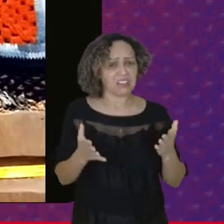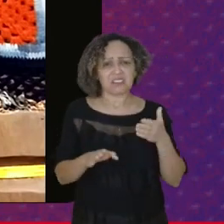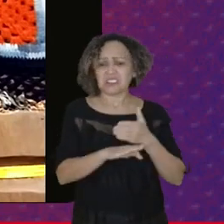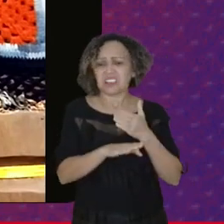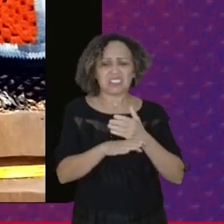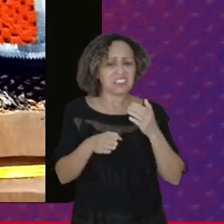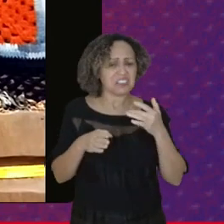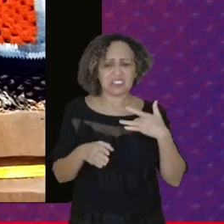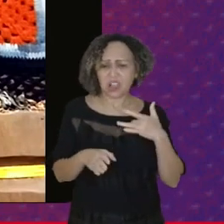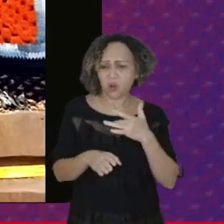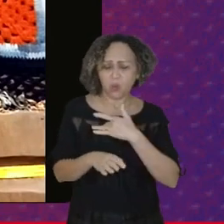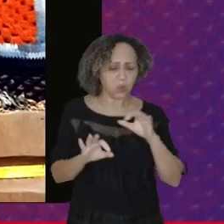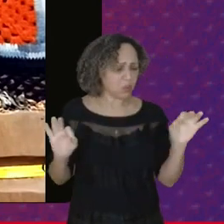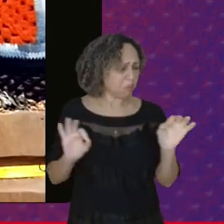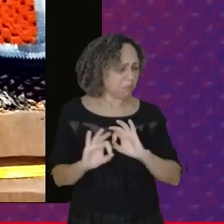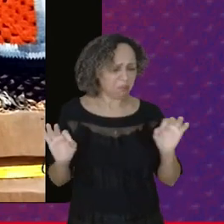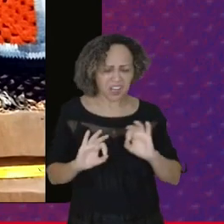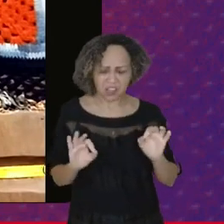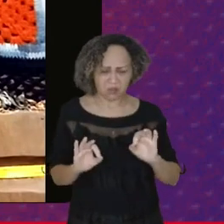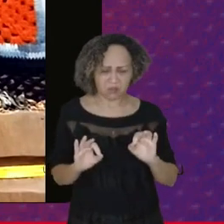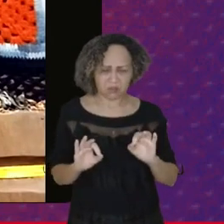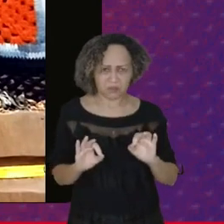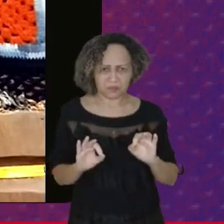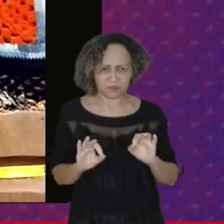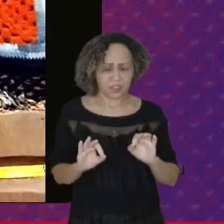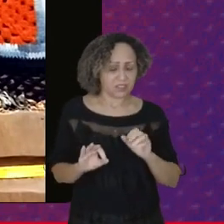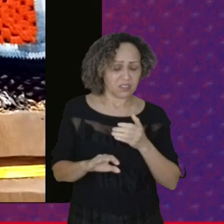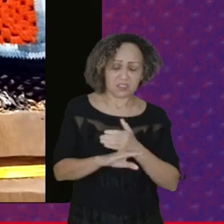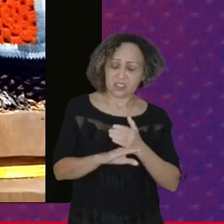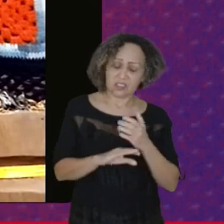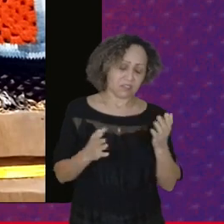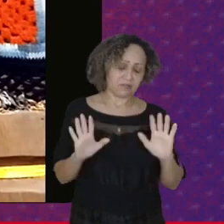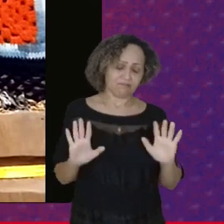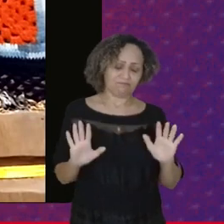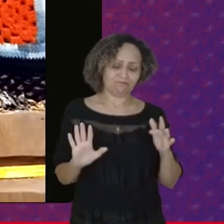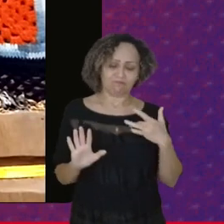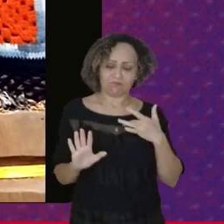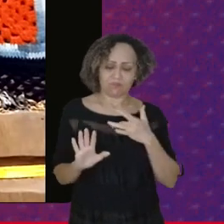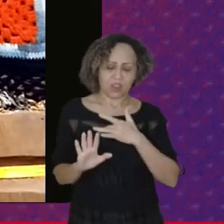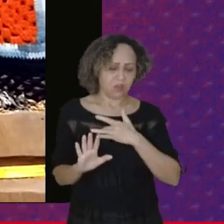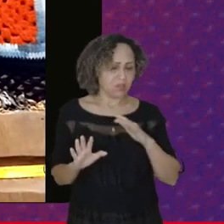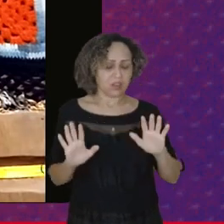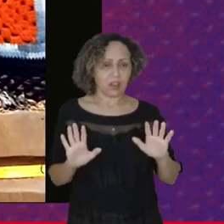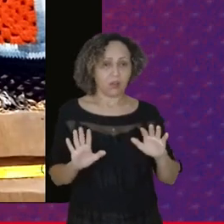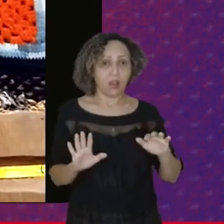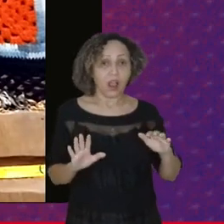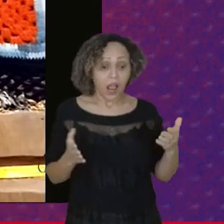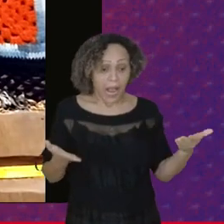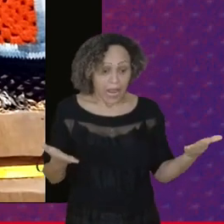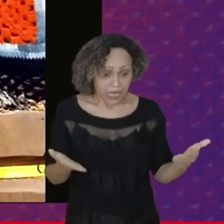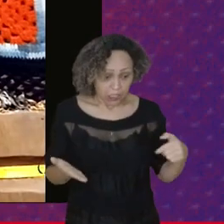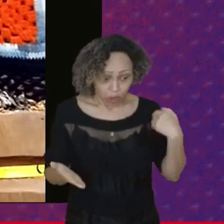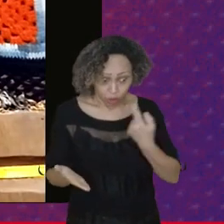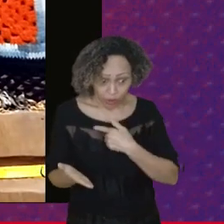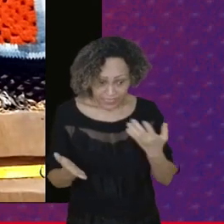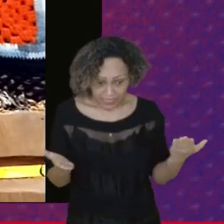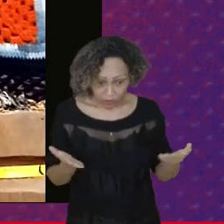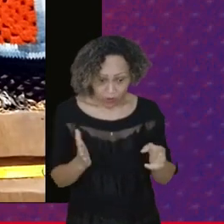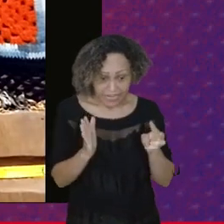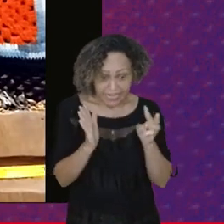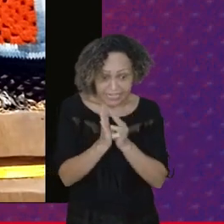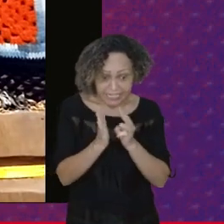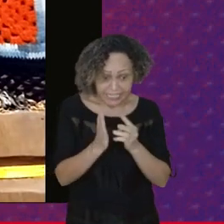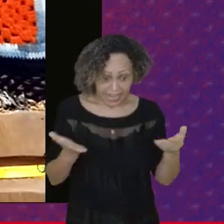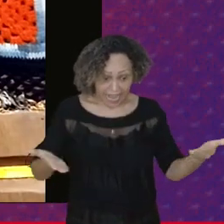à saúde da medicina científica. Nós somos indígenas do presente, que